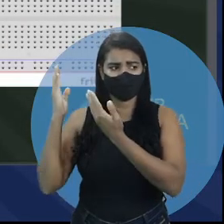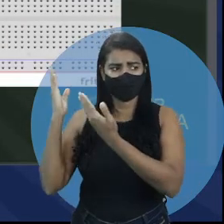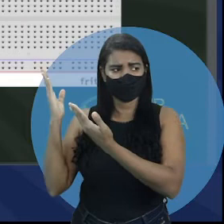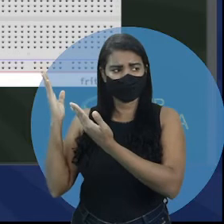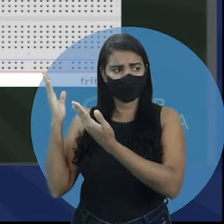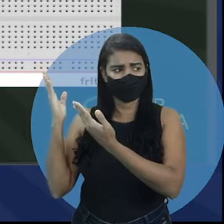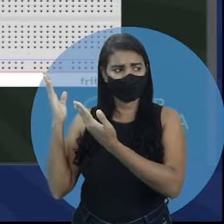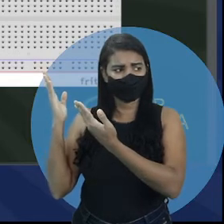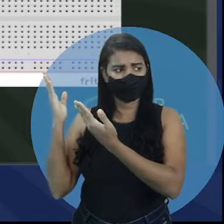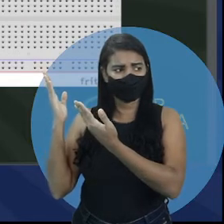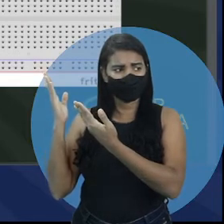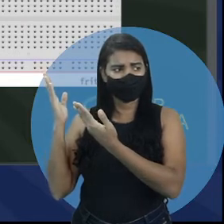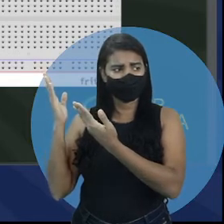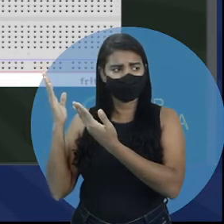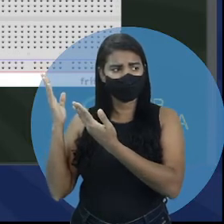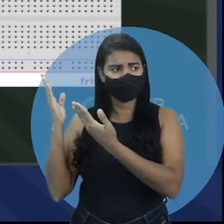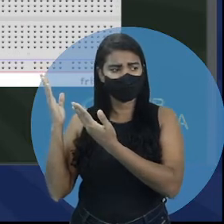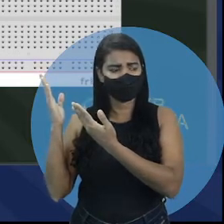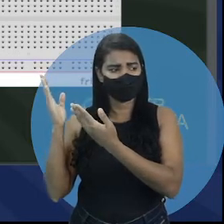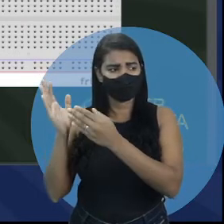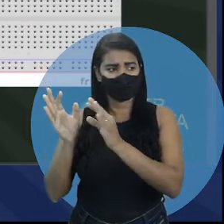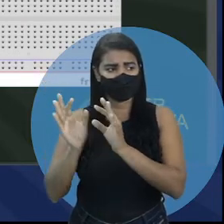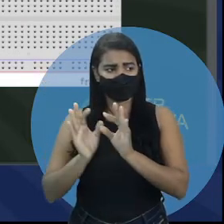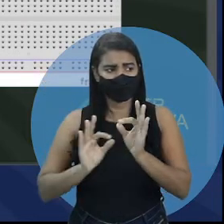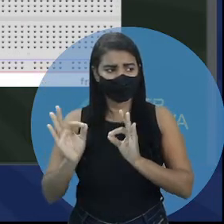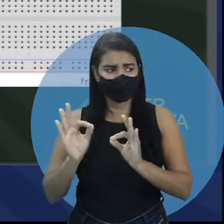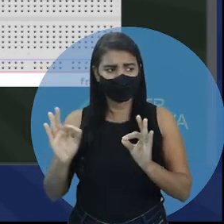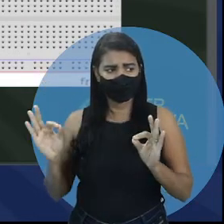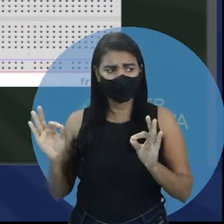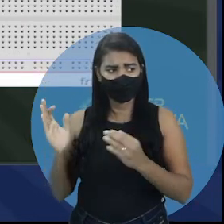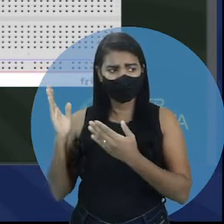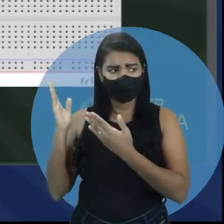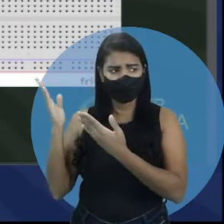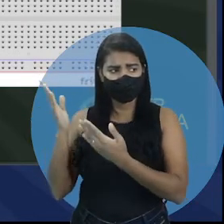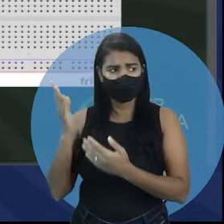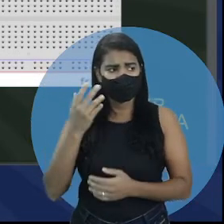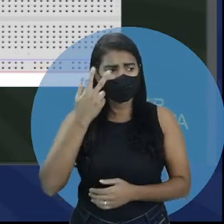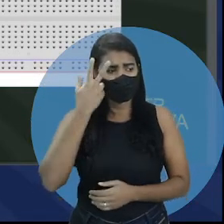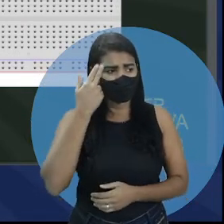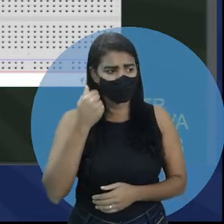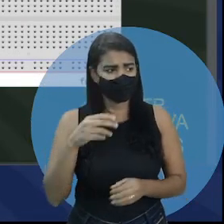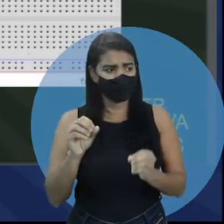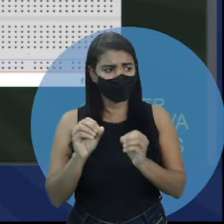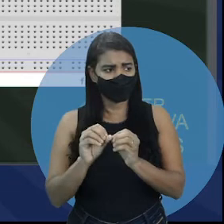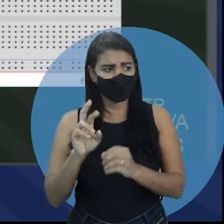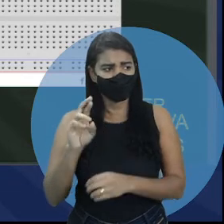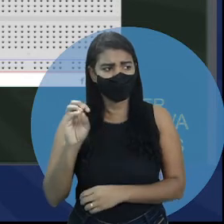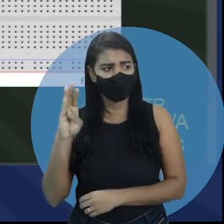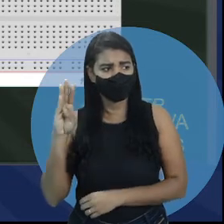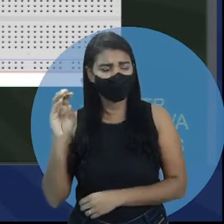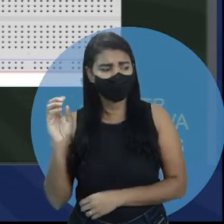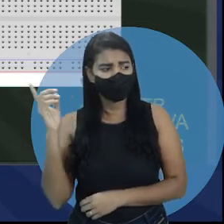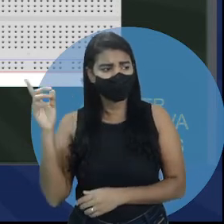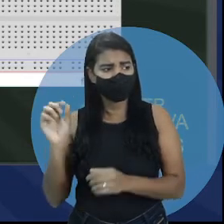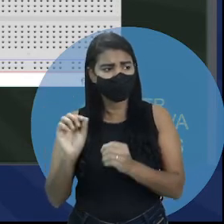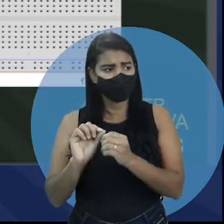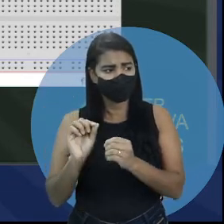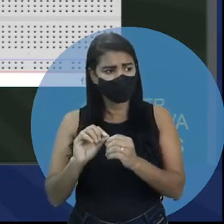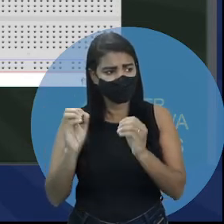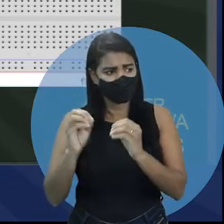Essa montagem, ela é a mesma daqui, foi feita através de